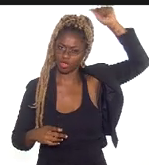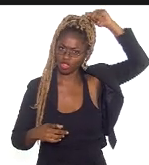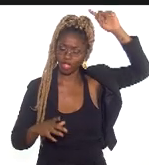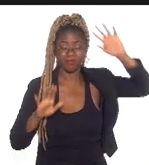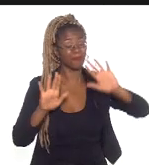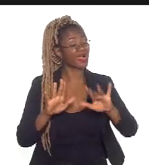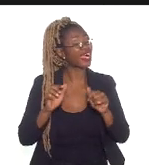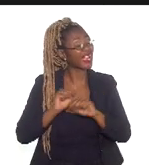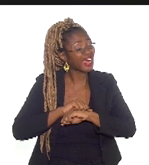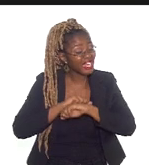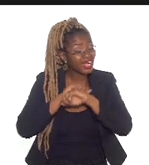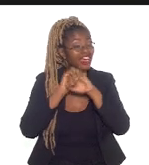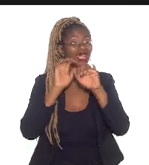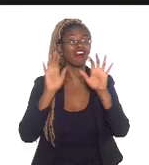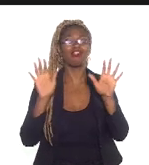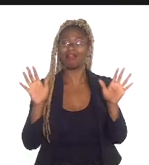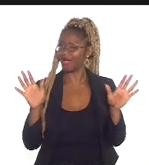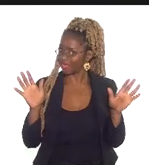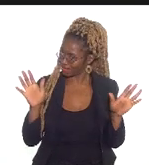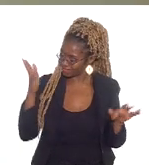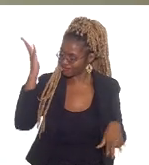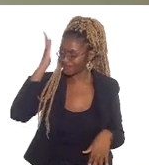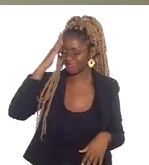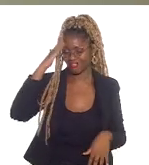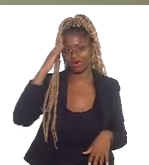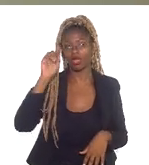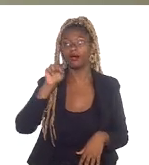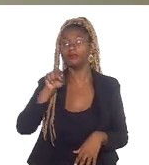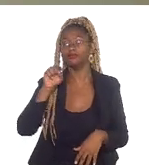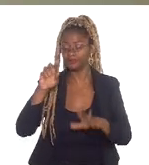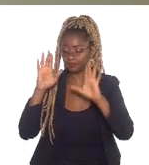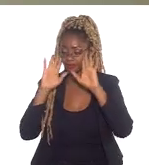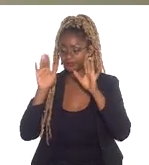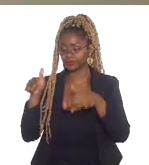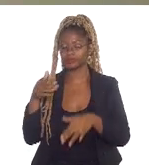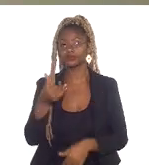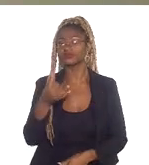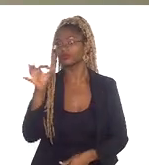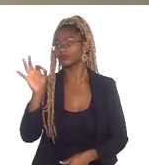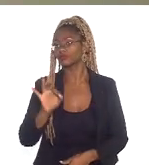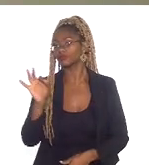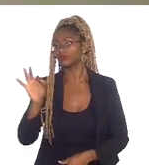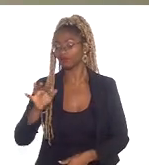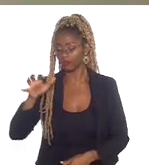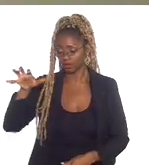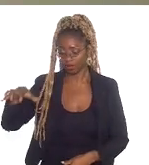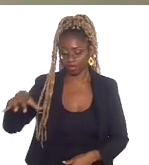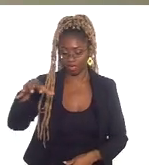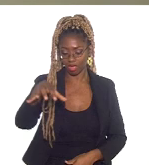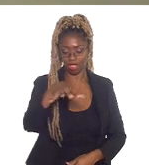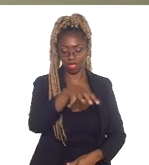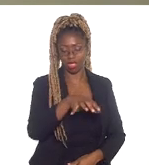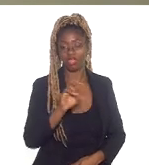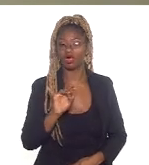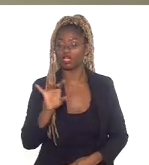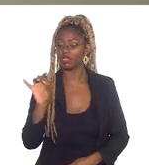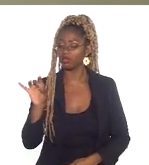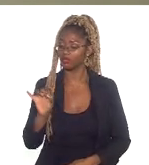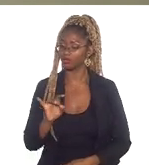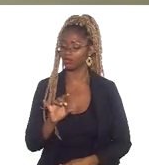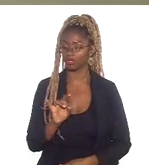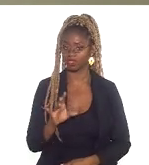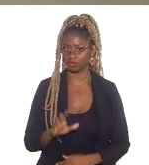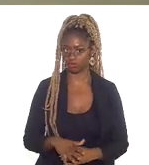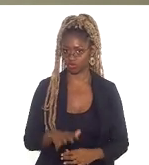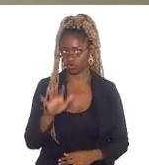evidentemente, se essa concentração de 100% do campo, do volume